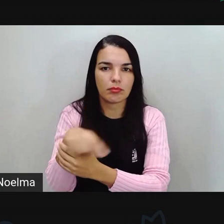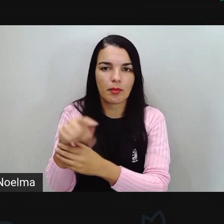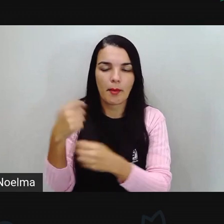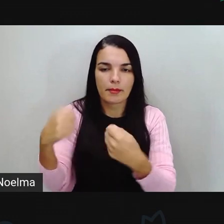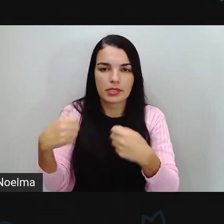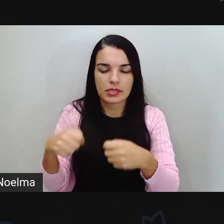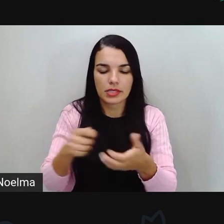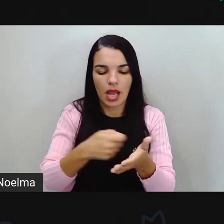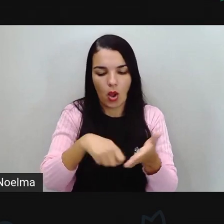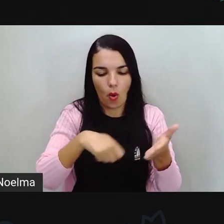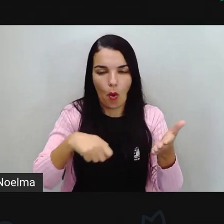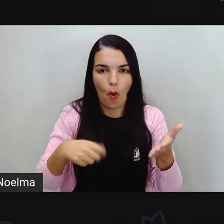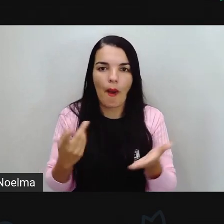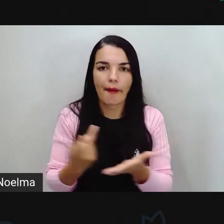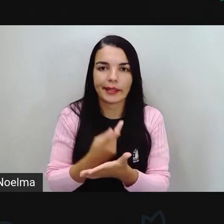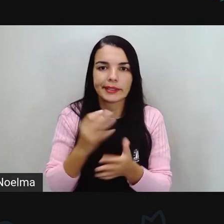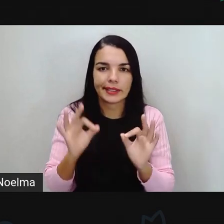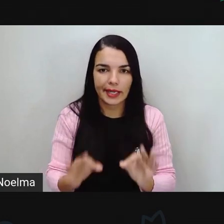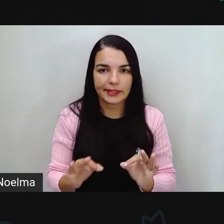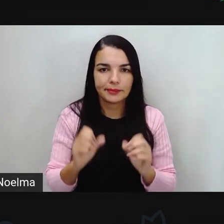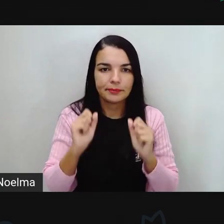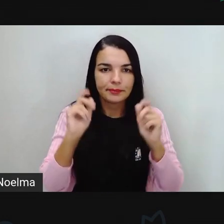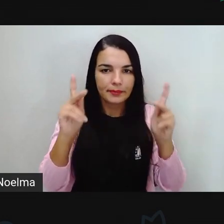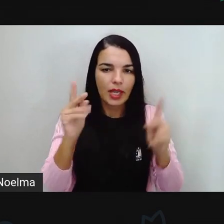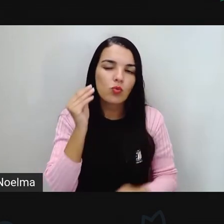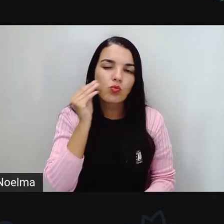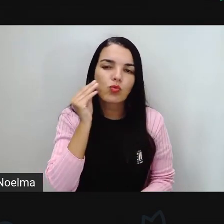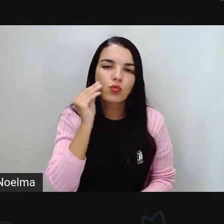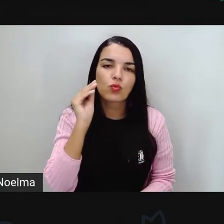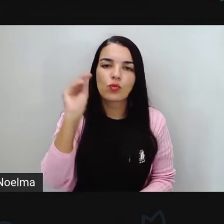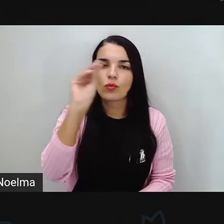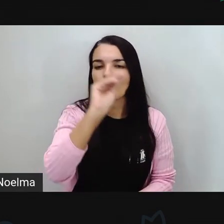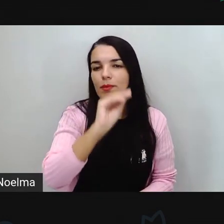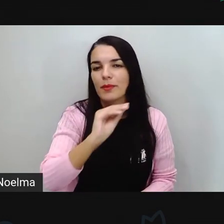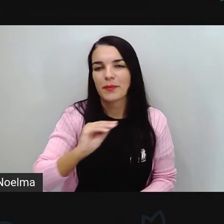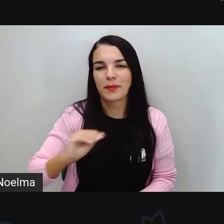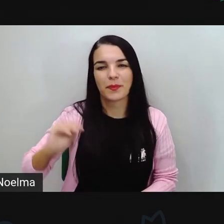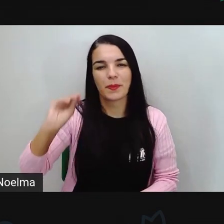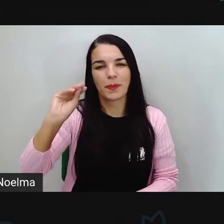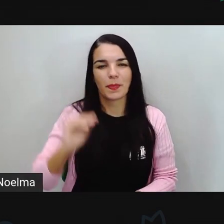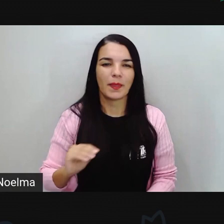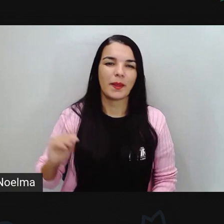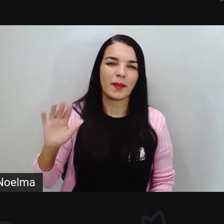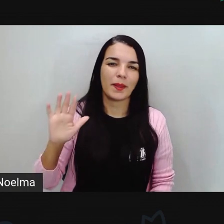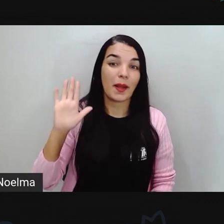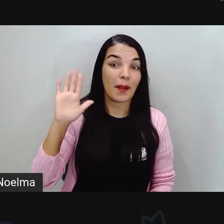fazer as devidas correções. Um beijinho no coração de cada um de